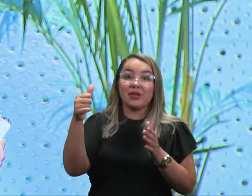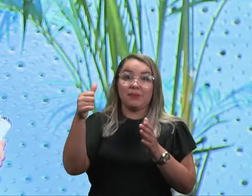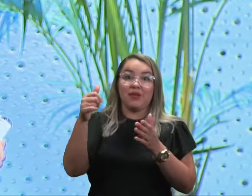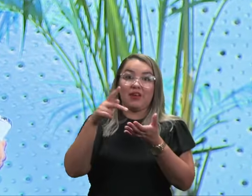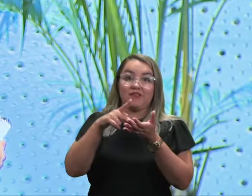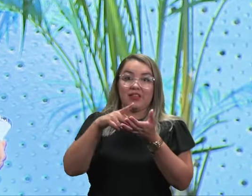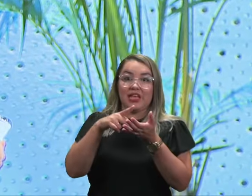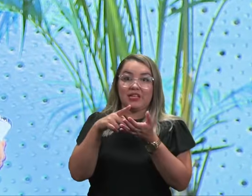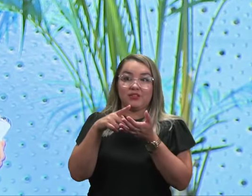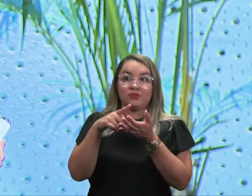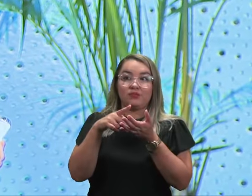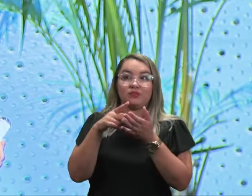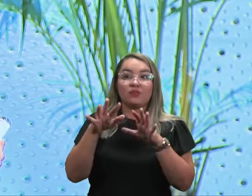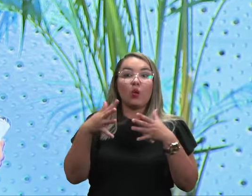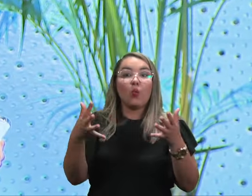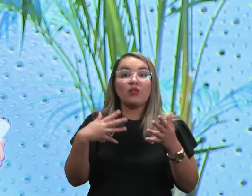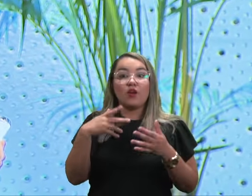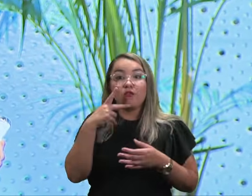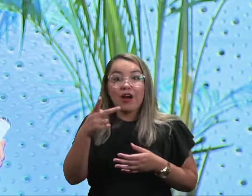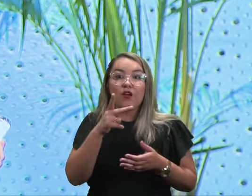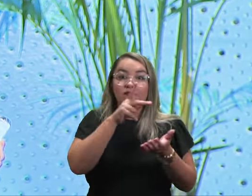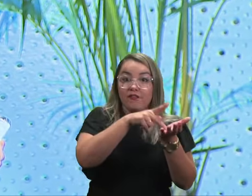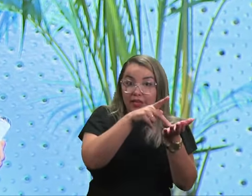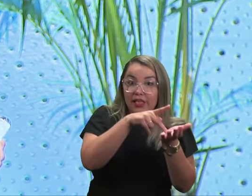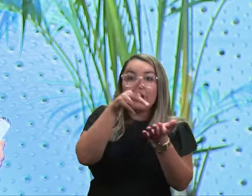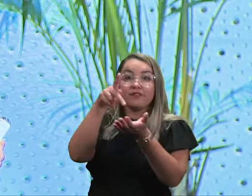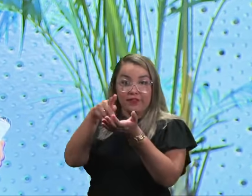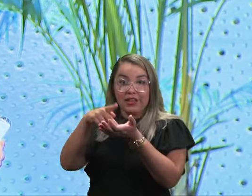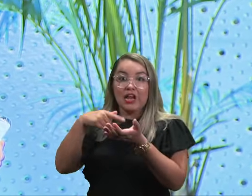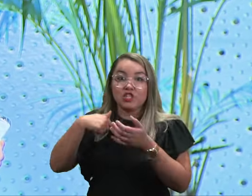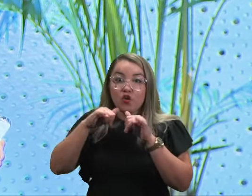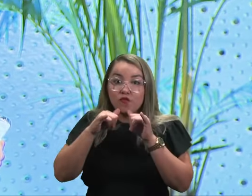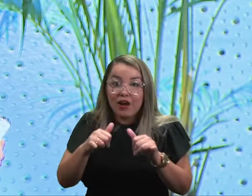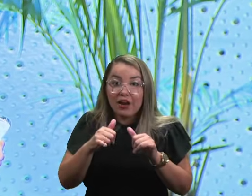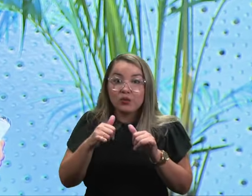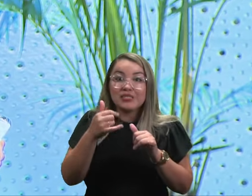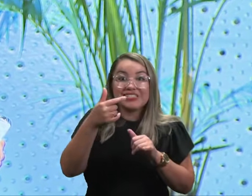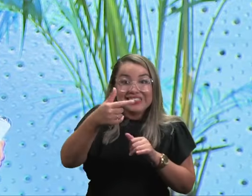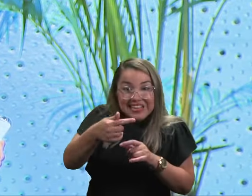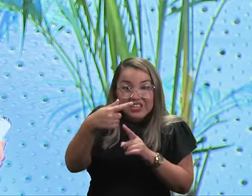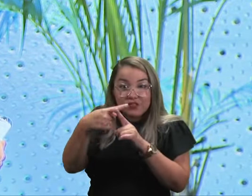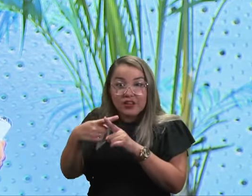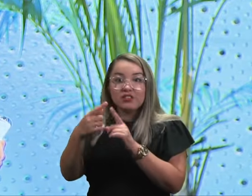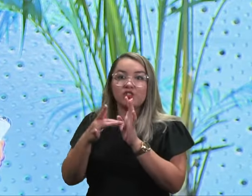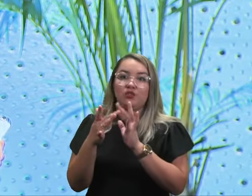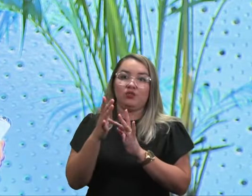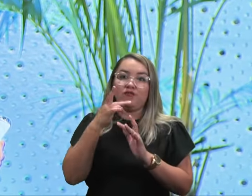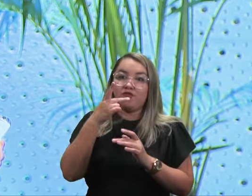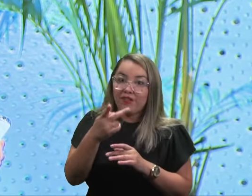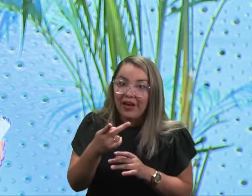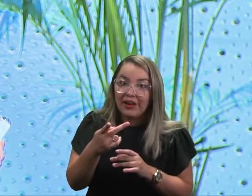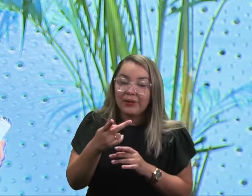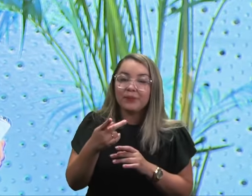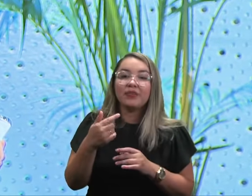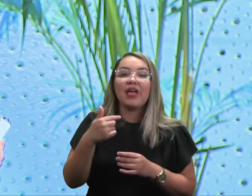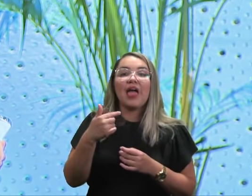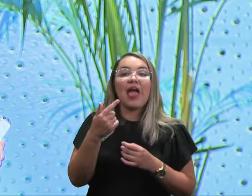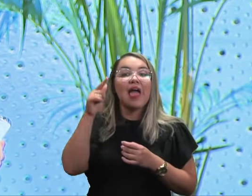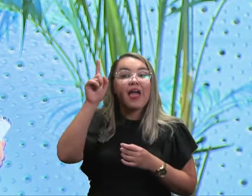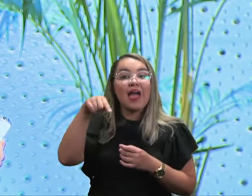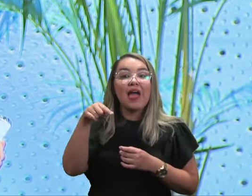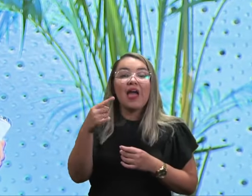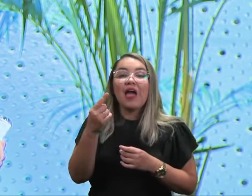agora, quando eu falo em verdade, nas 7 vezes que Jesus fala, nós vamos dizer que esta é